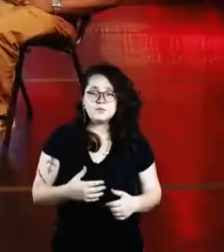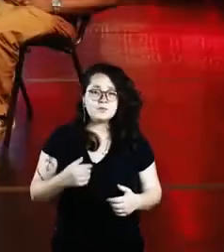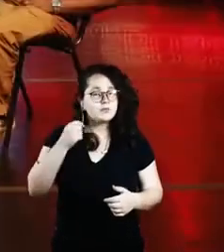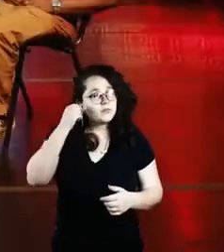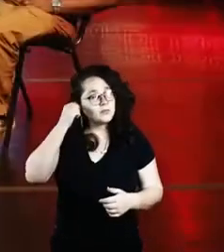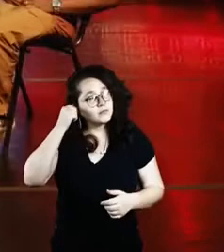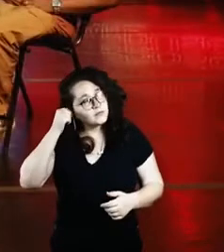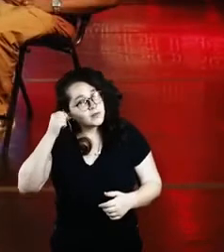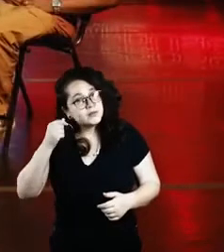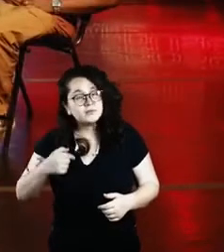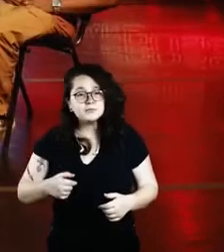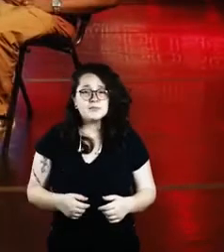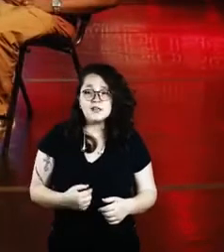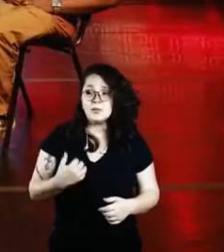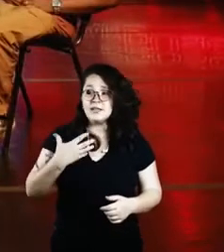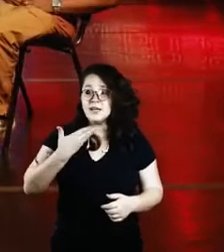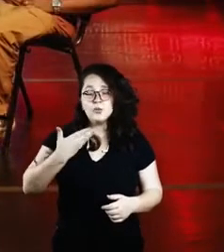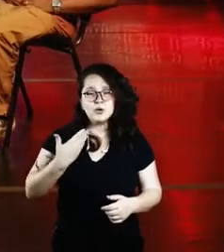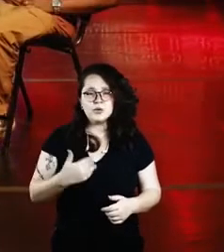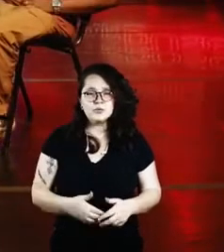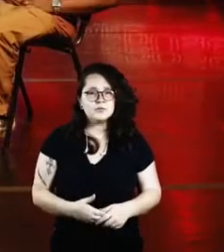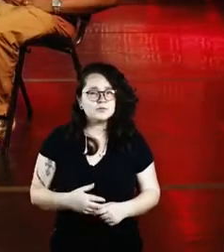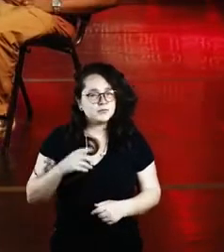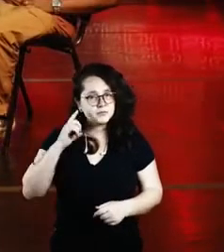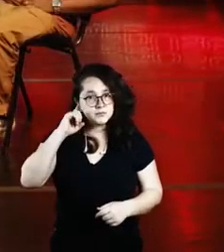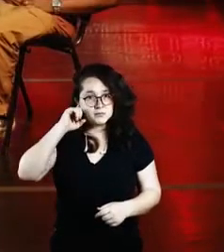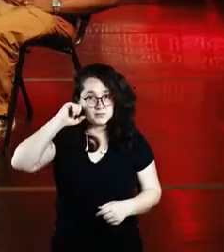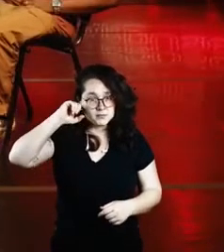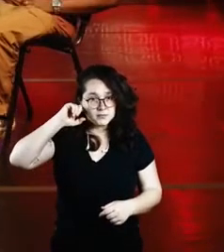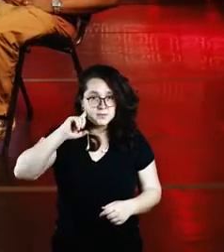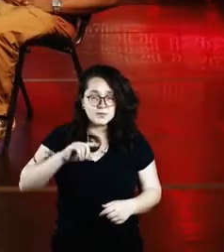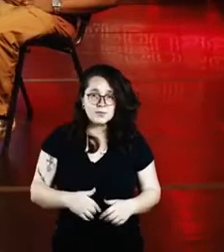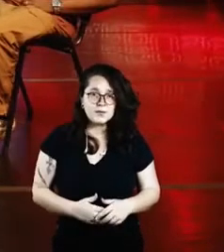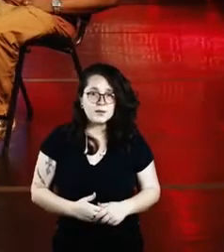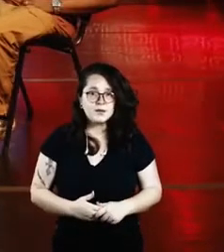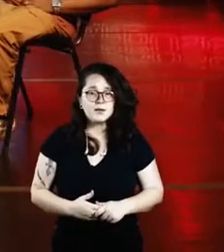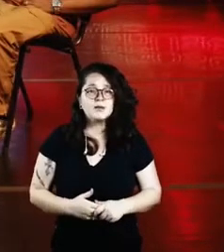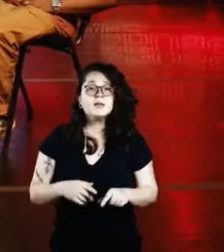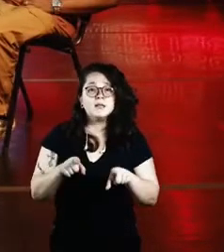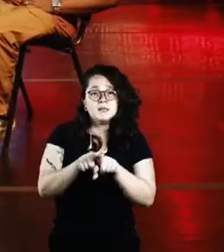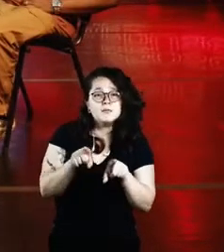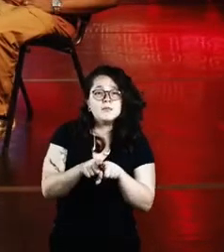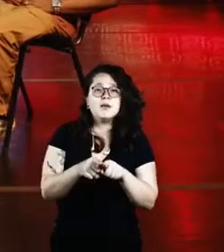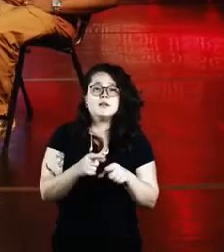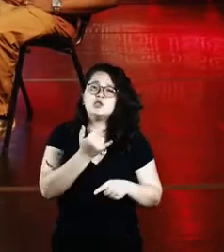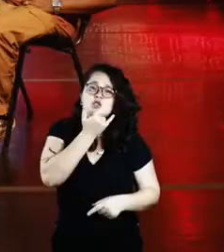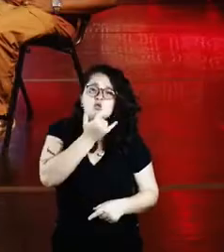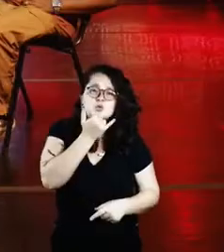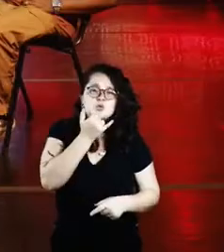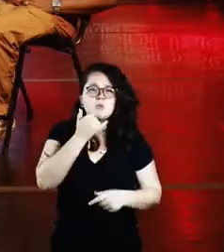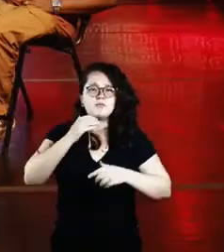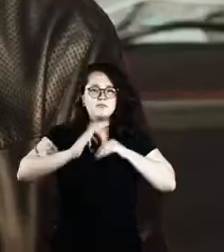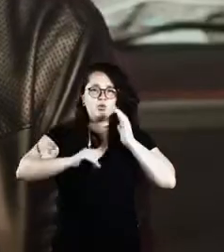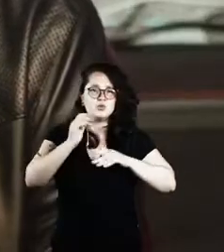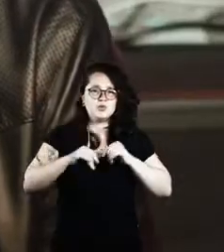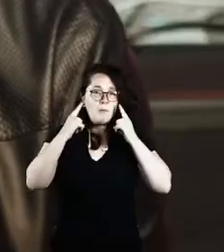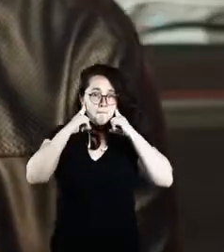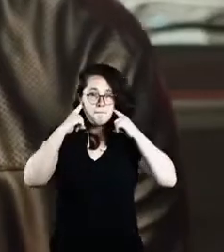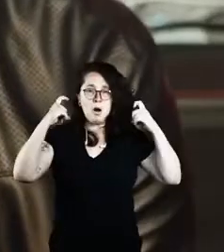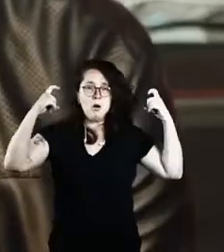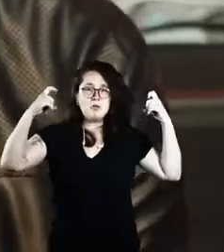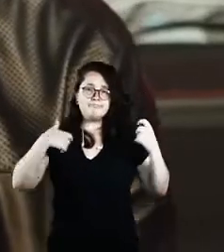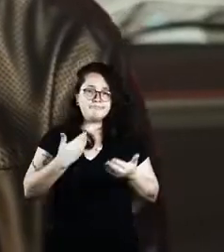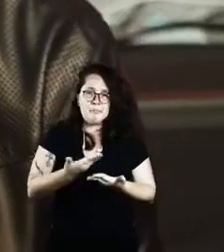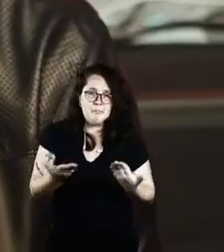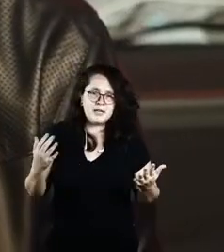festas, quer dizer, eles faziam as festas e a gente não podia ir. A gente ficava ali na beira da porta só olhando,